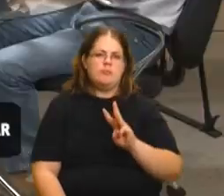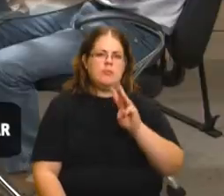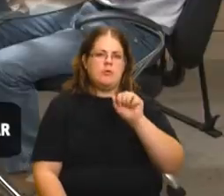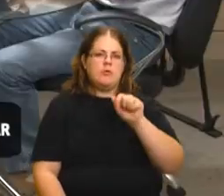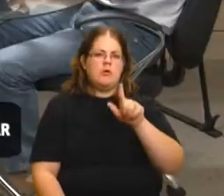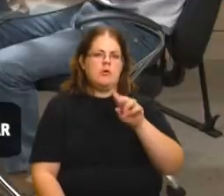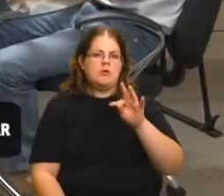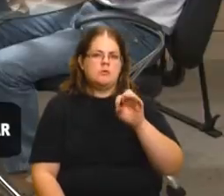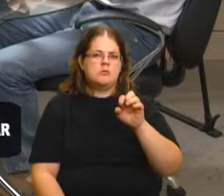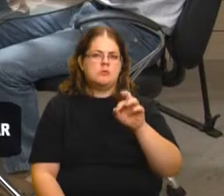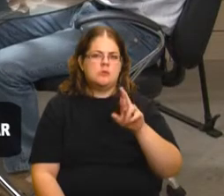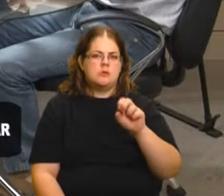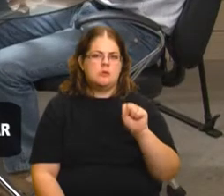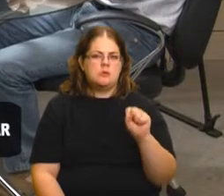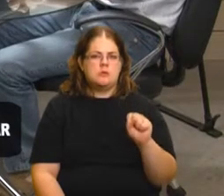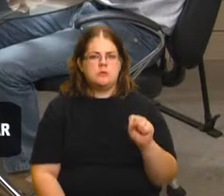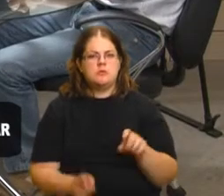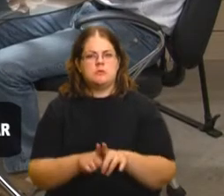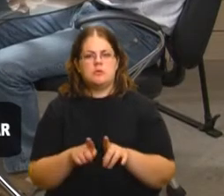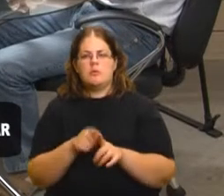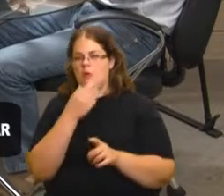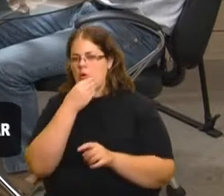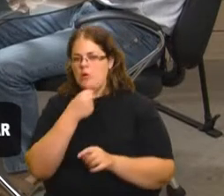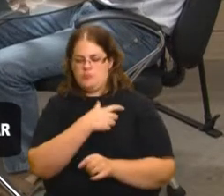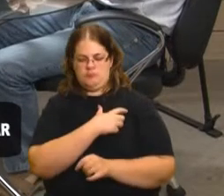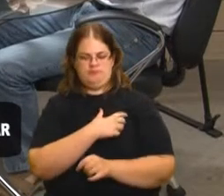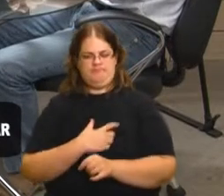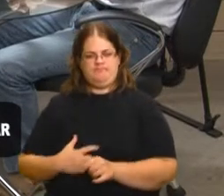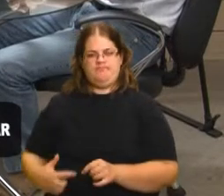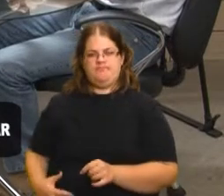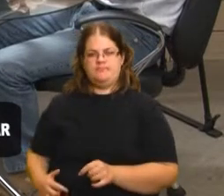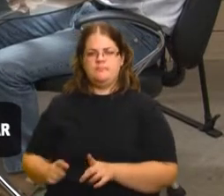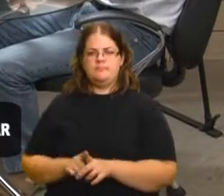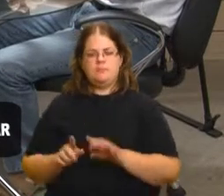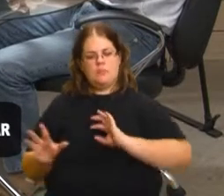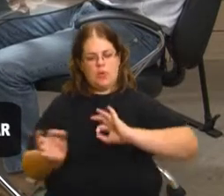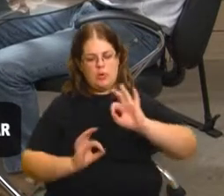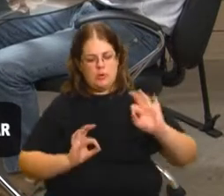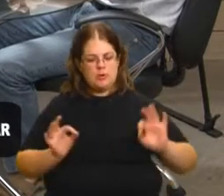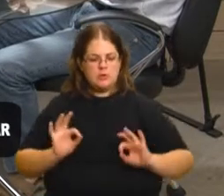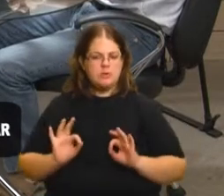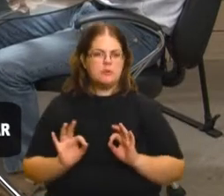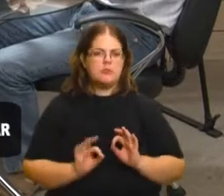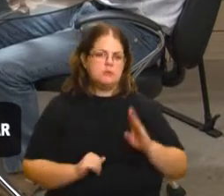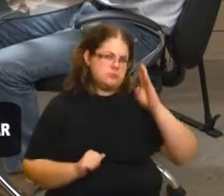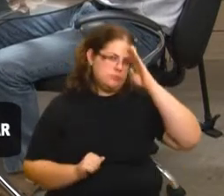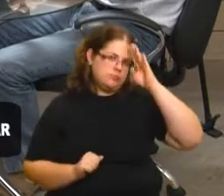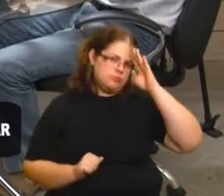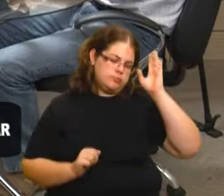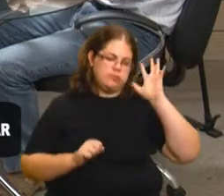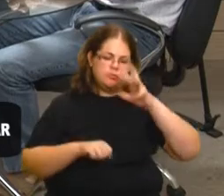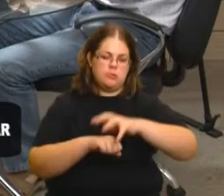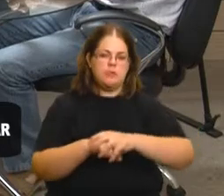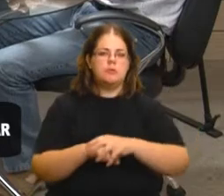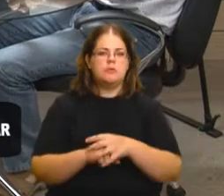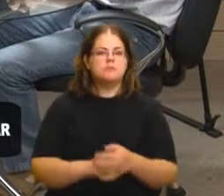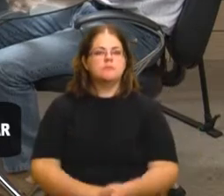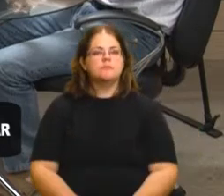adido militar, como do embaixador com os organizadores do golpe, com civis e com